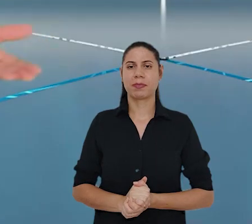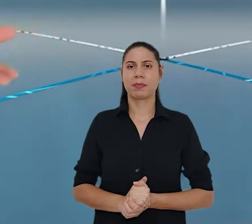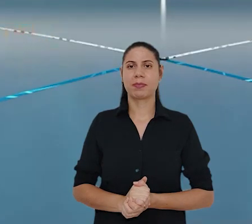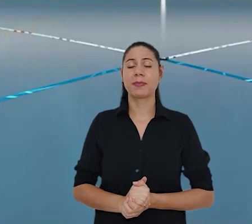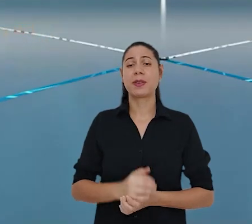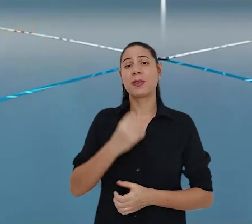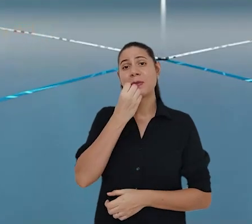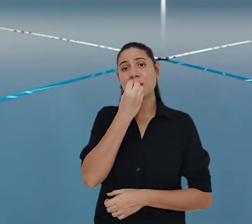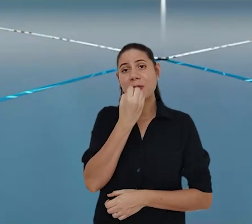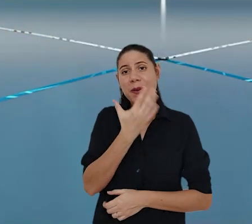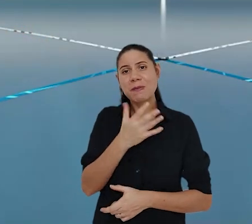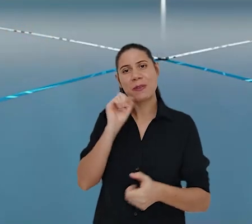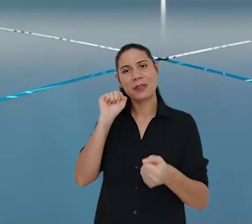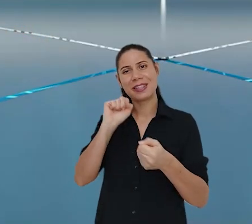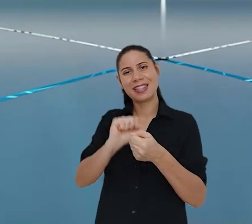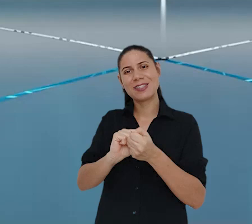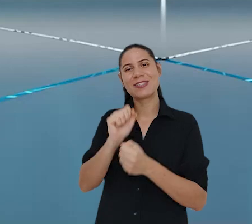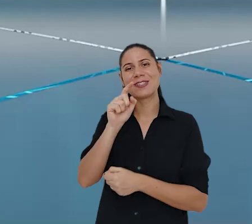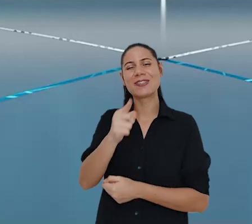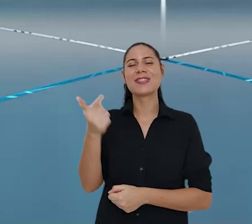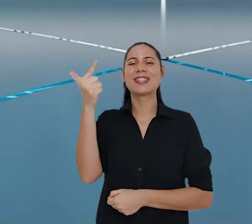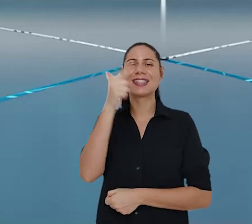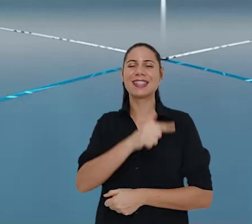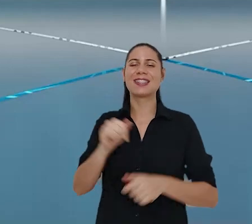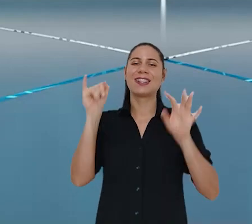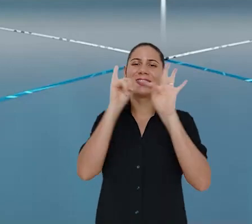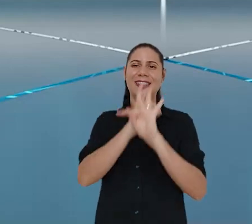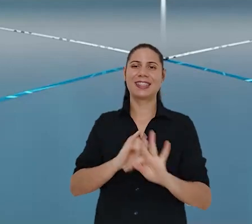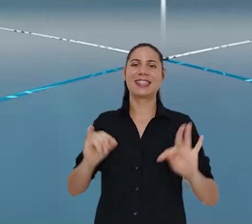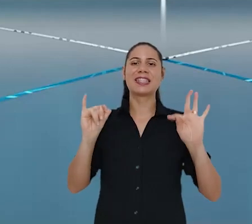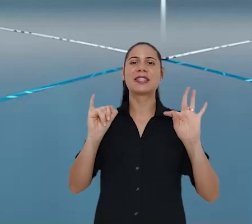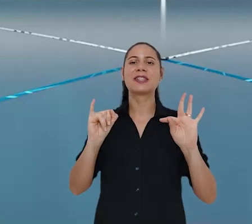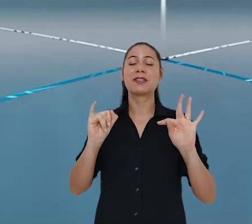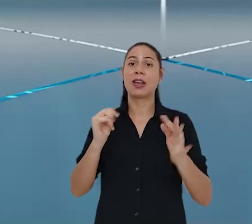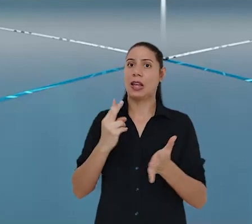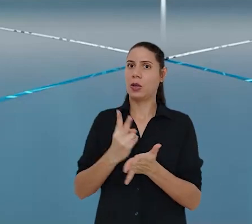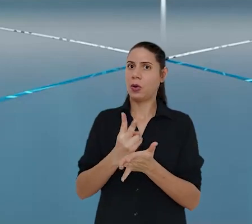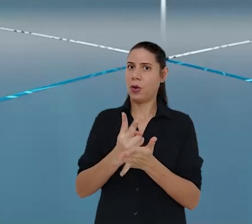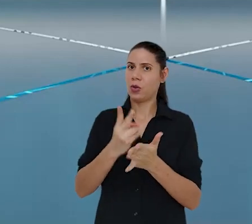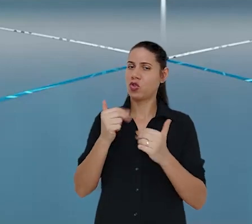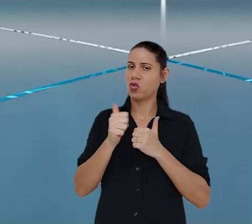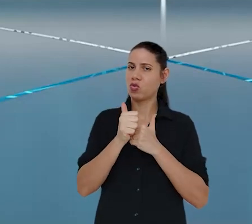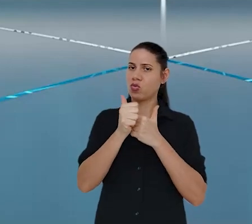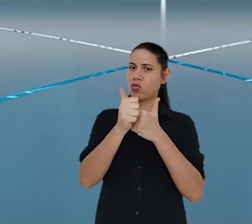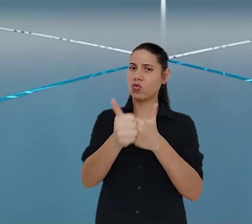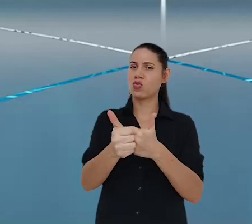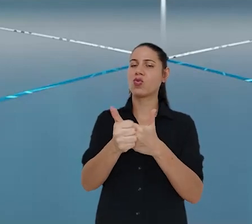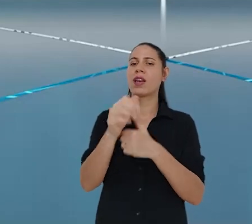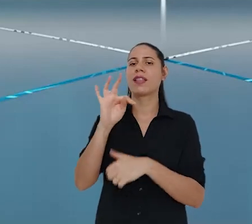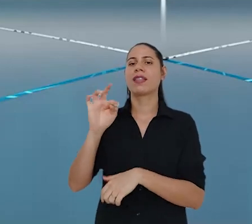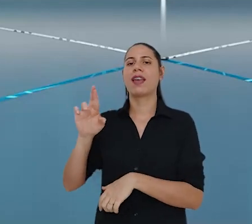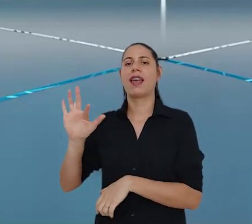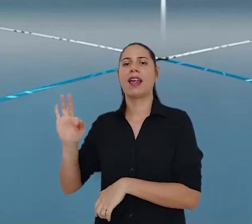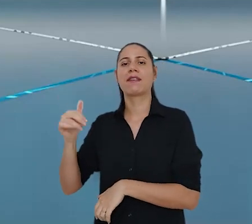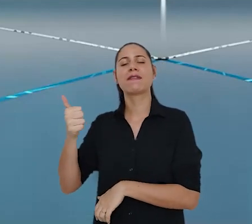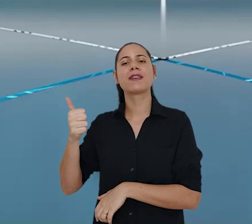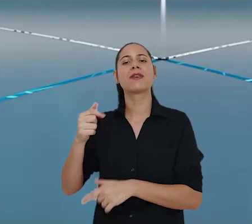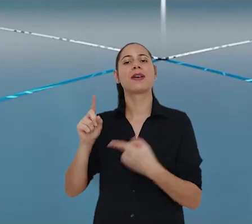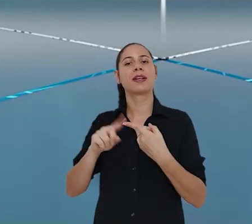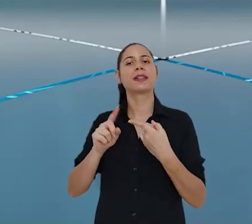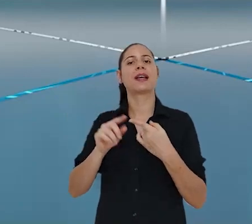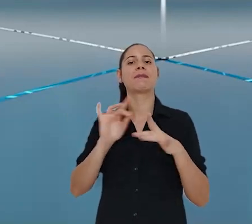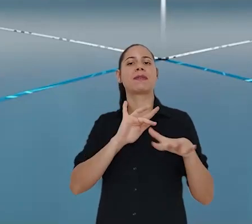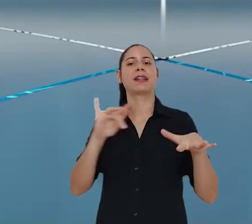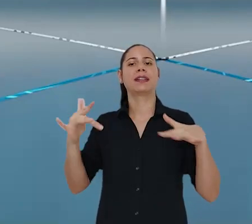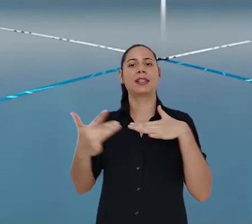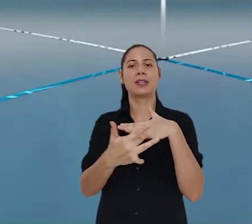Foi bom estar com você em mais uma edição do Inteiro Teor. Continue acompanhando o TRF1 também pelas redes